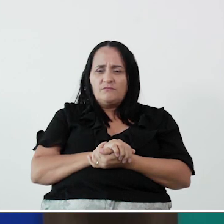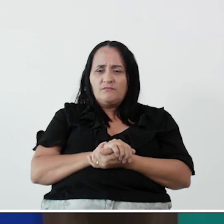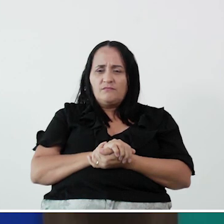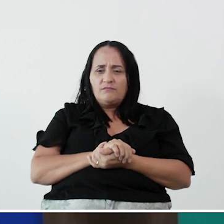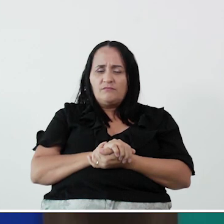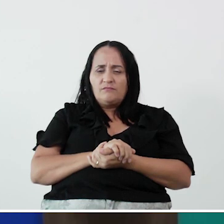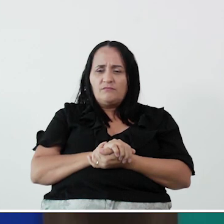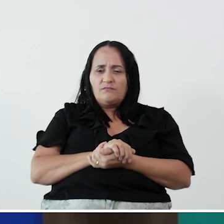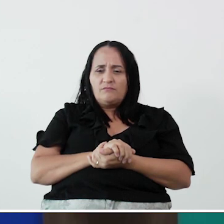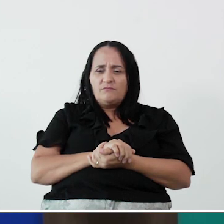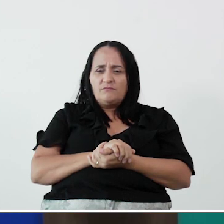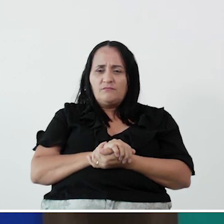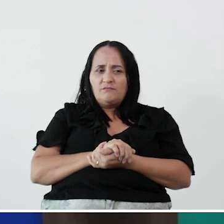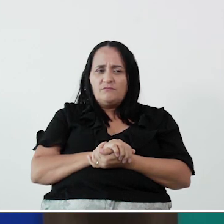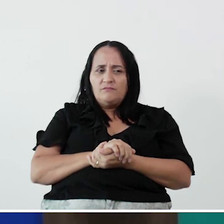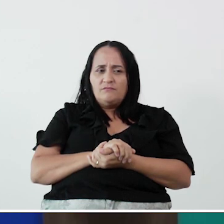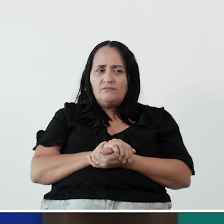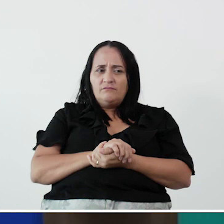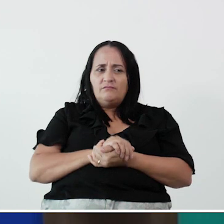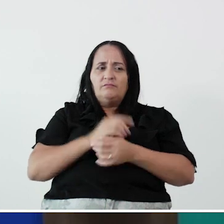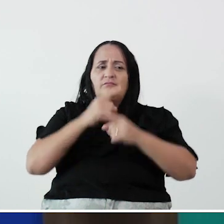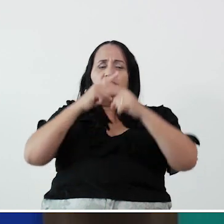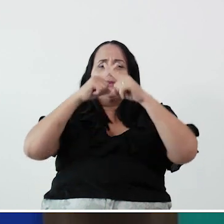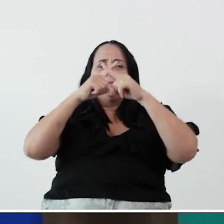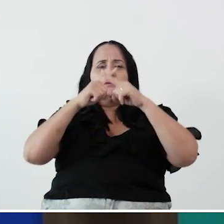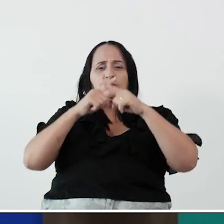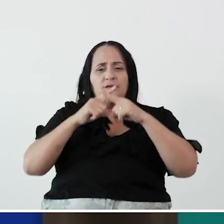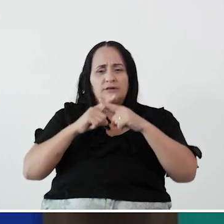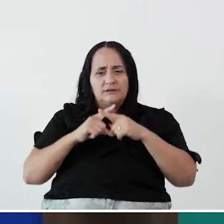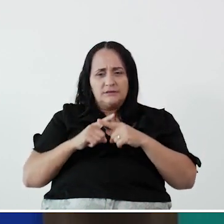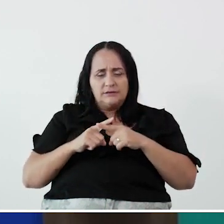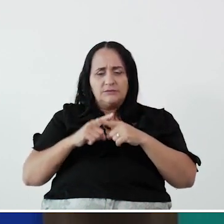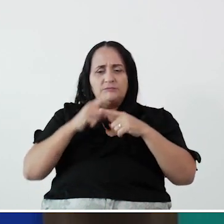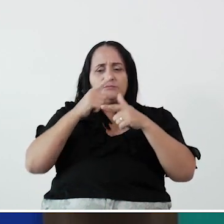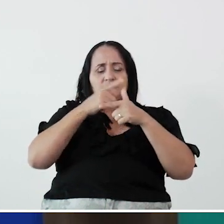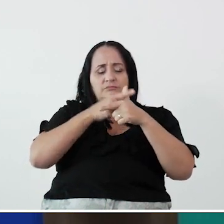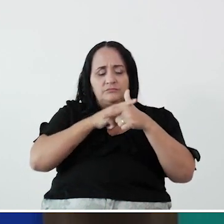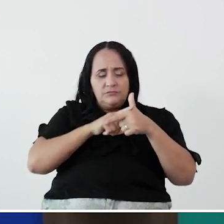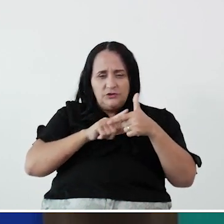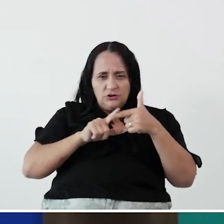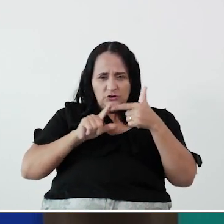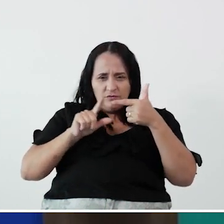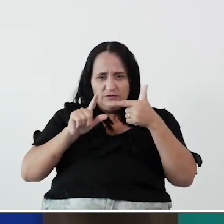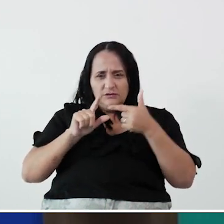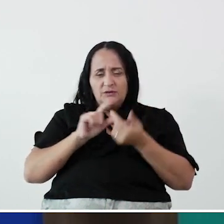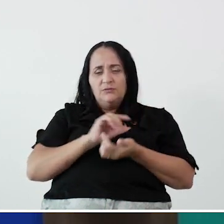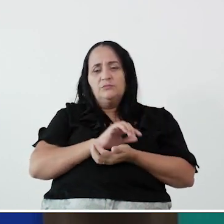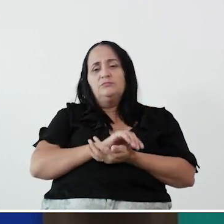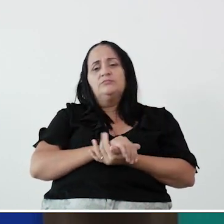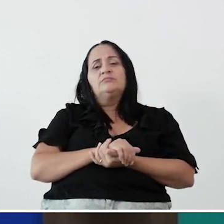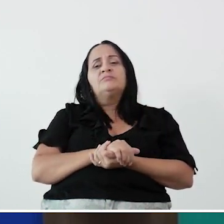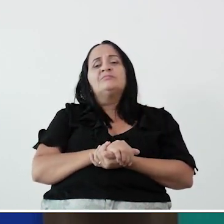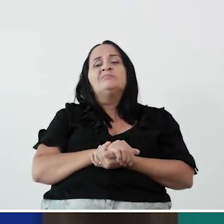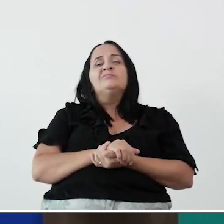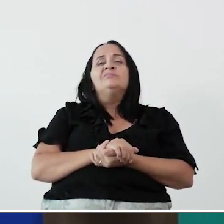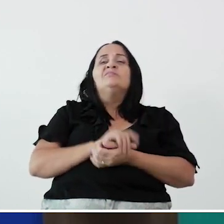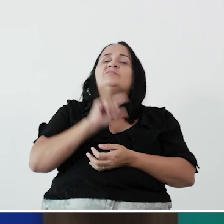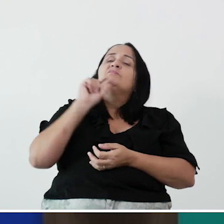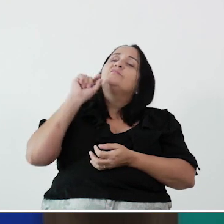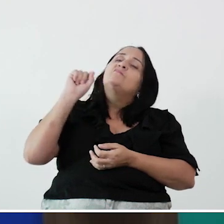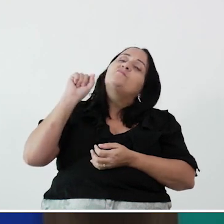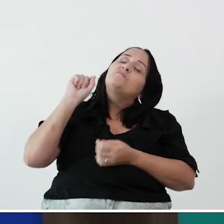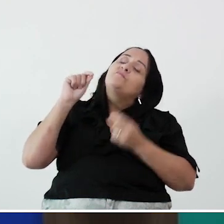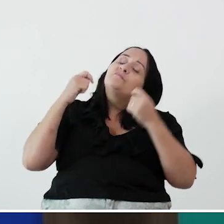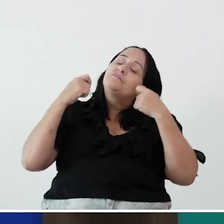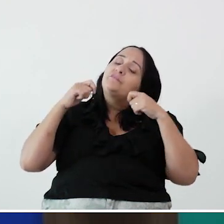e divisão. A dica é a mesma para as duas operações. O que eu devo